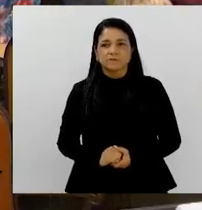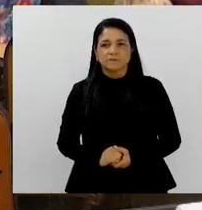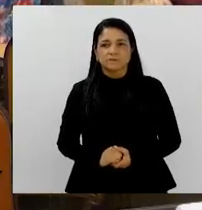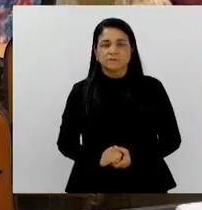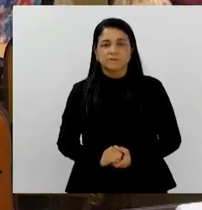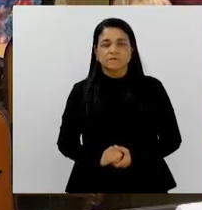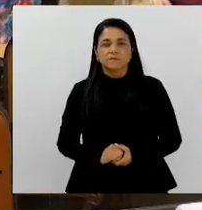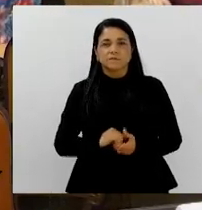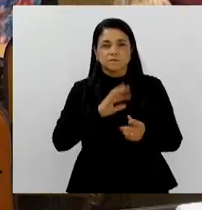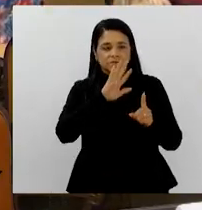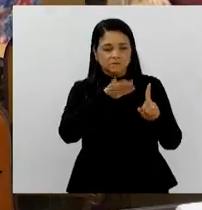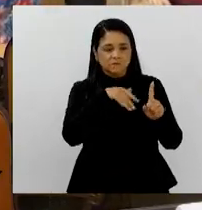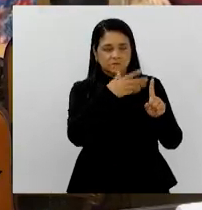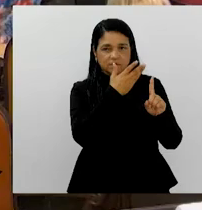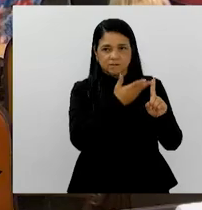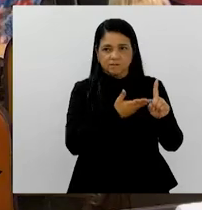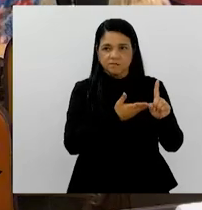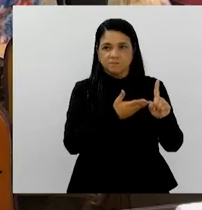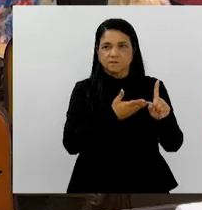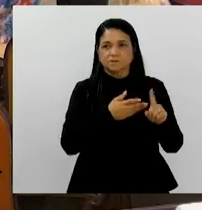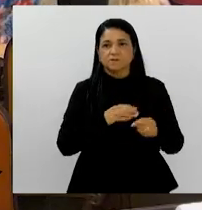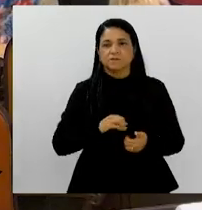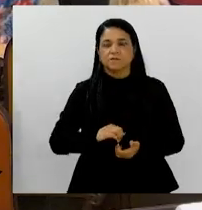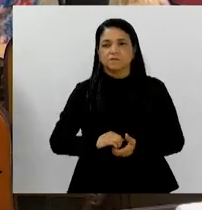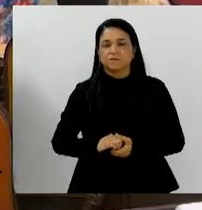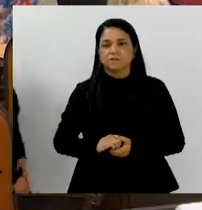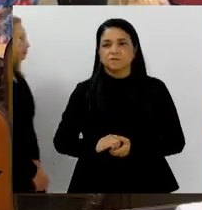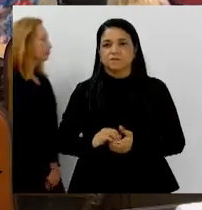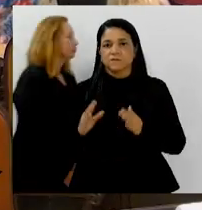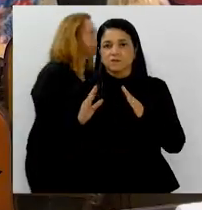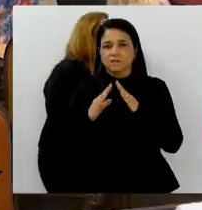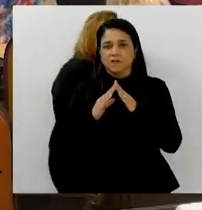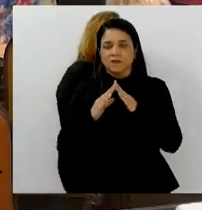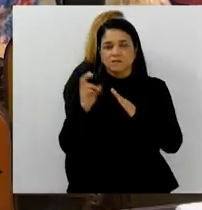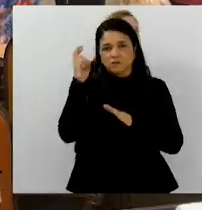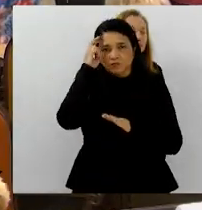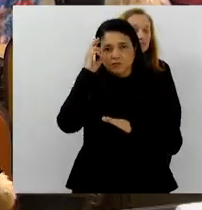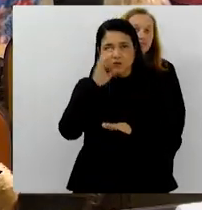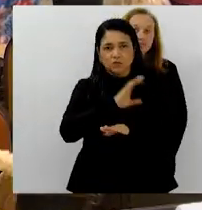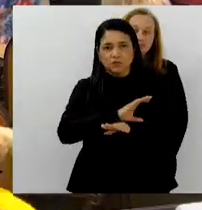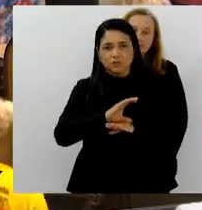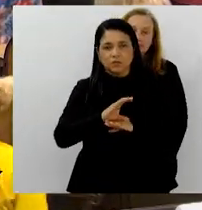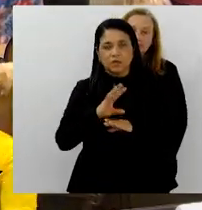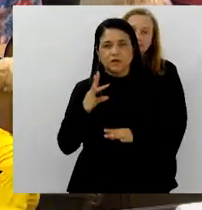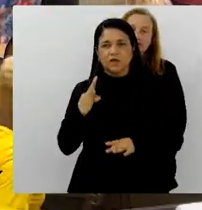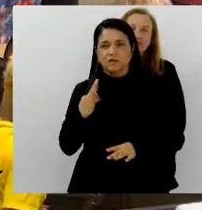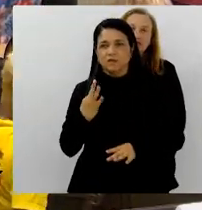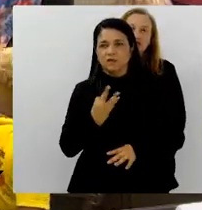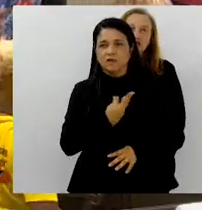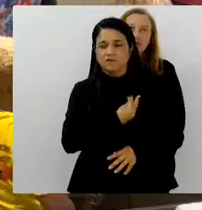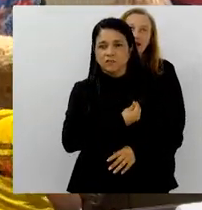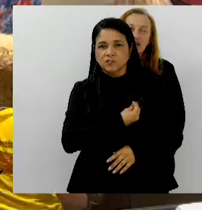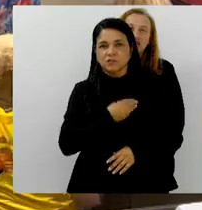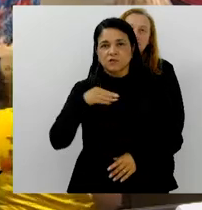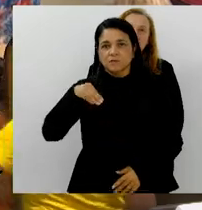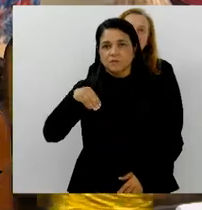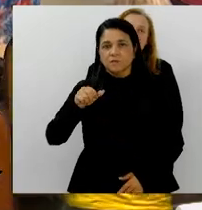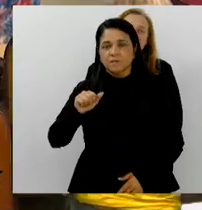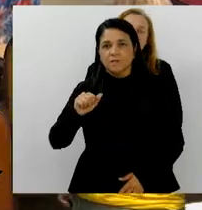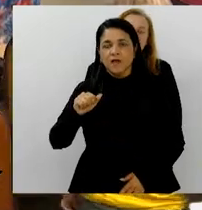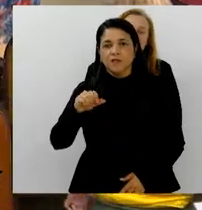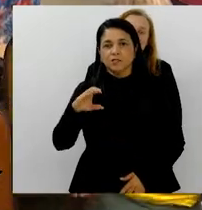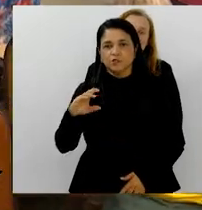Próximo agraciado, Casa de Cultura Travesti Marcha P. Johnson.